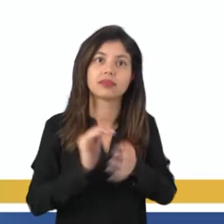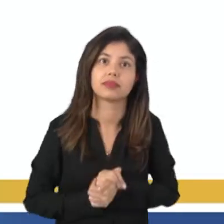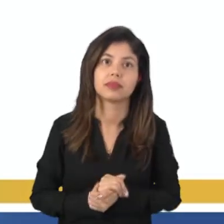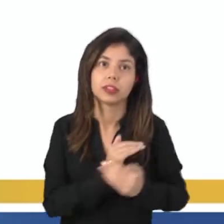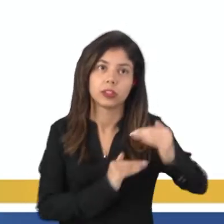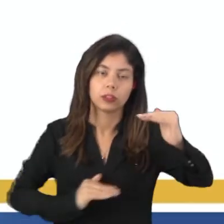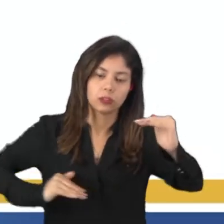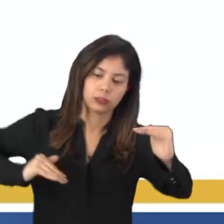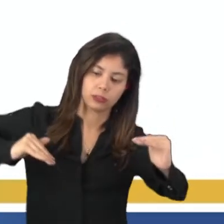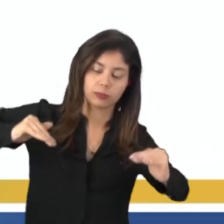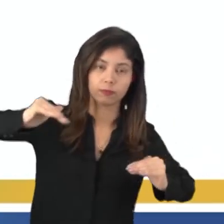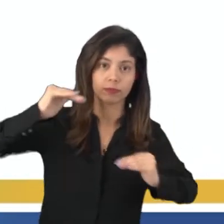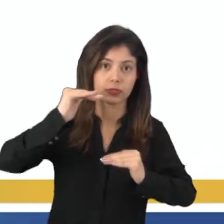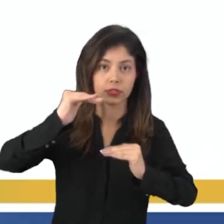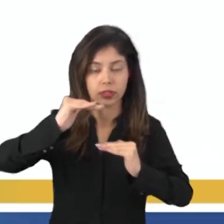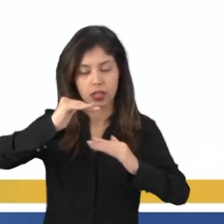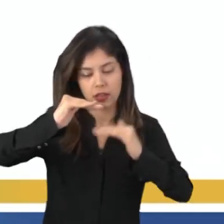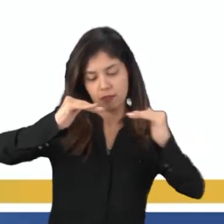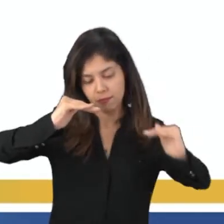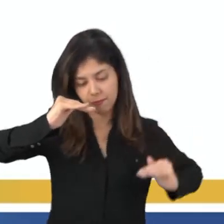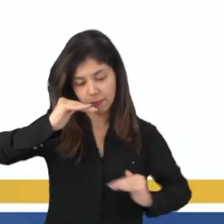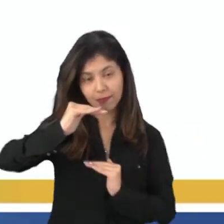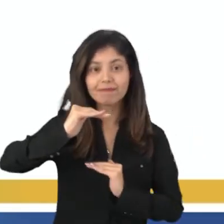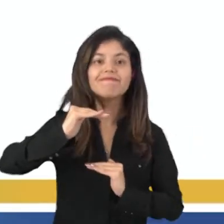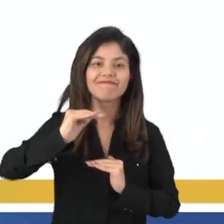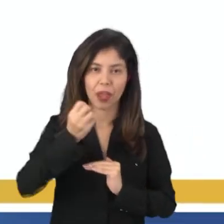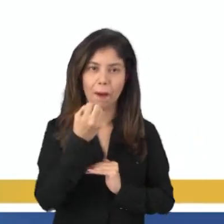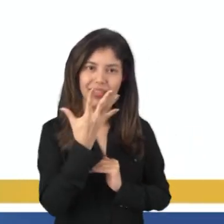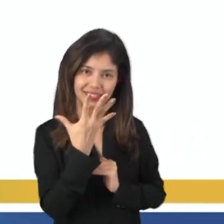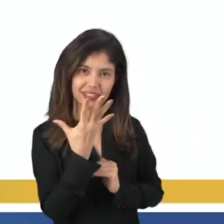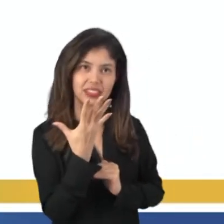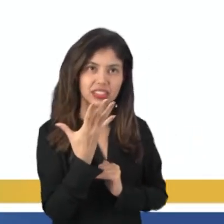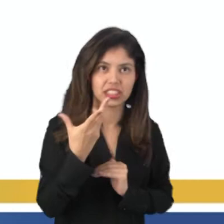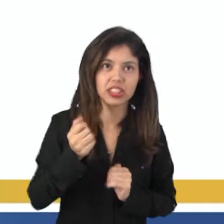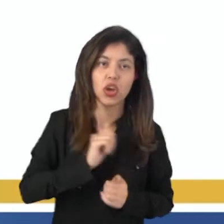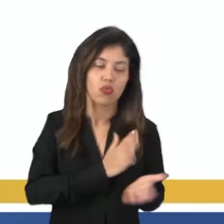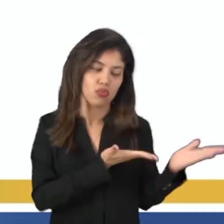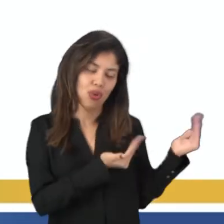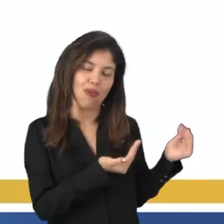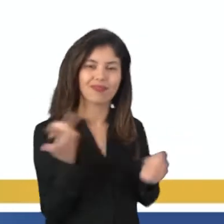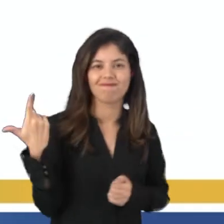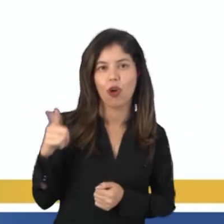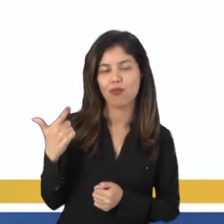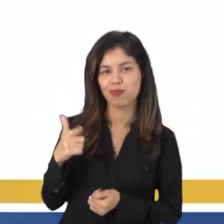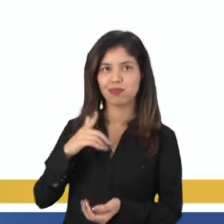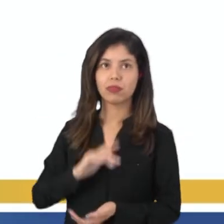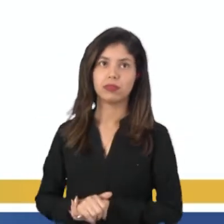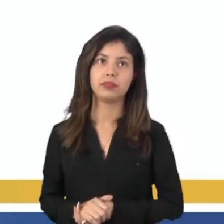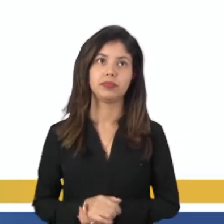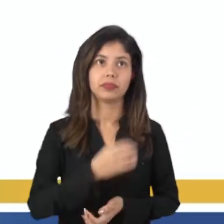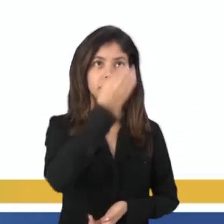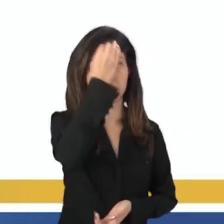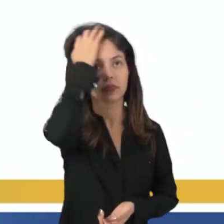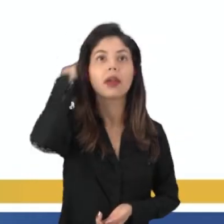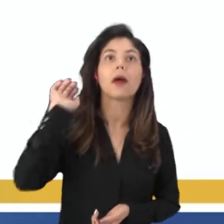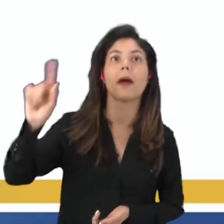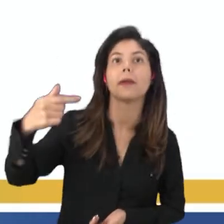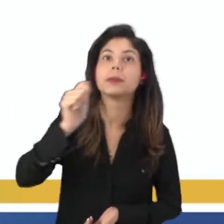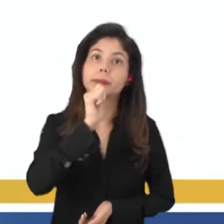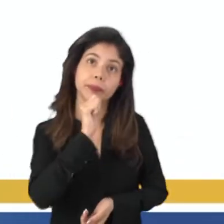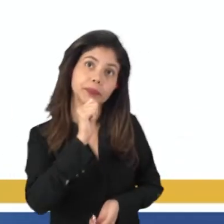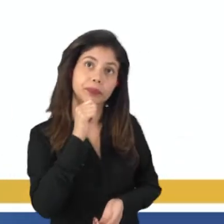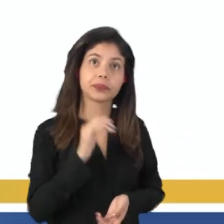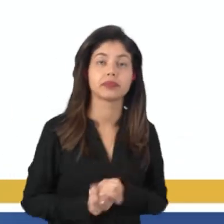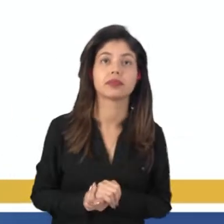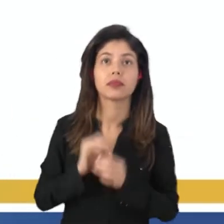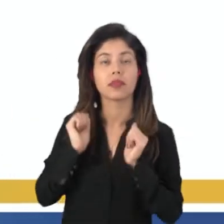níveis cada vez mais baixos de bem-estar entre os jovens. Além disso, outros